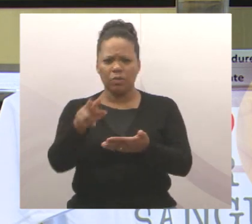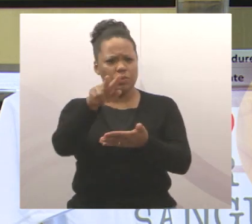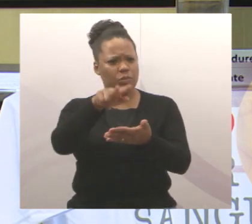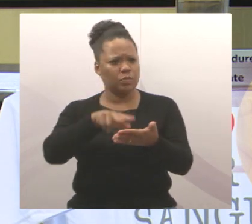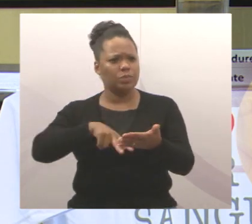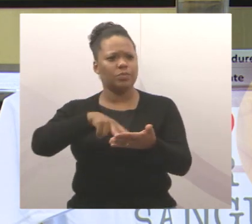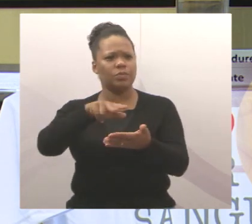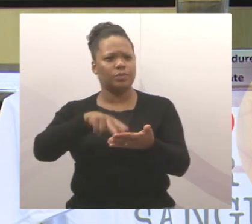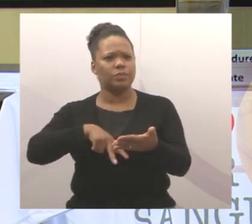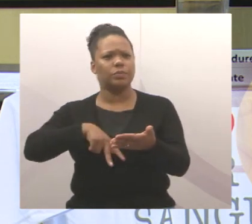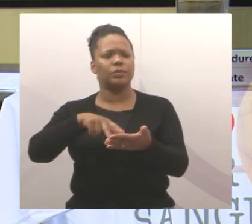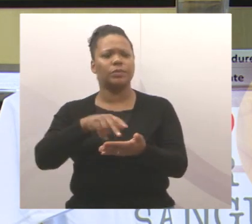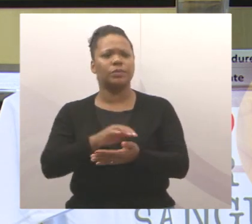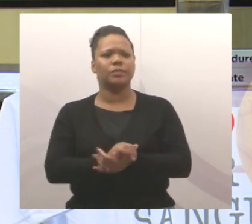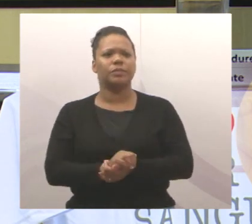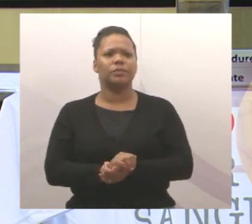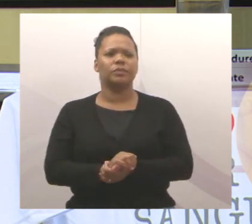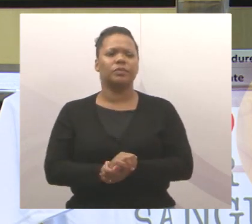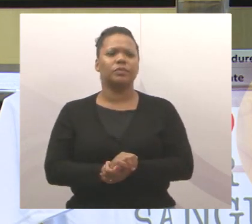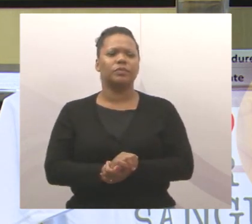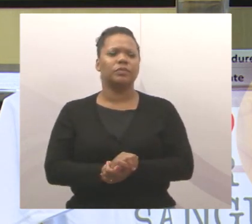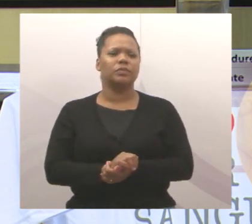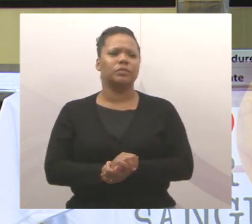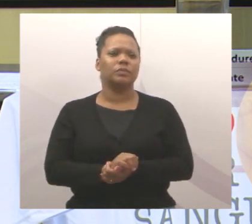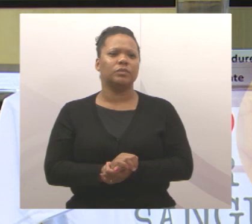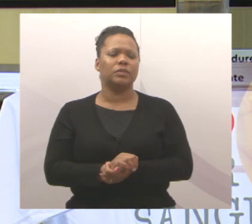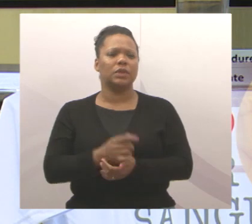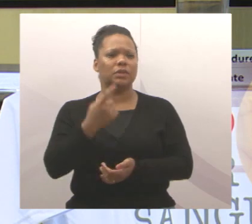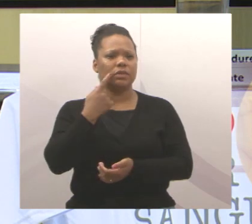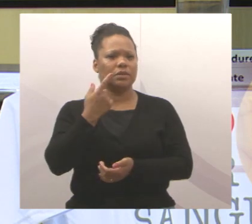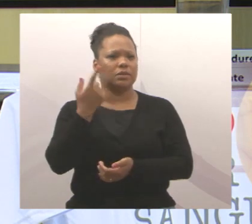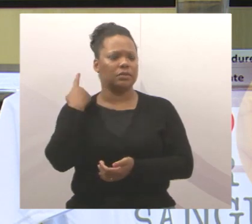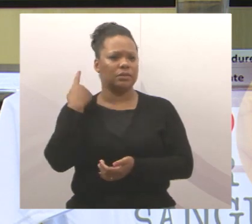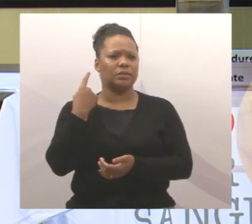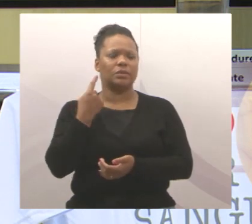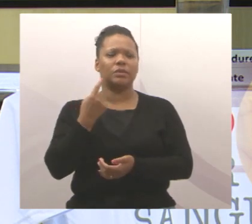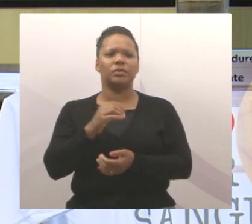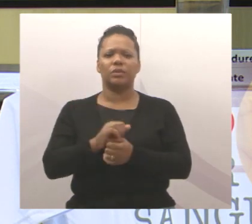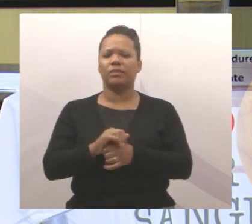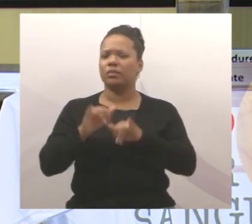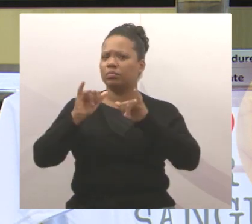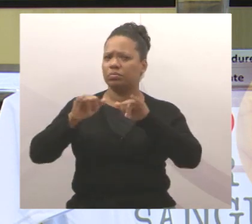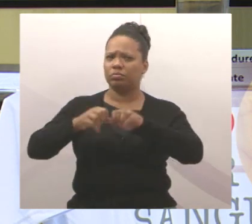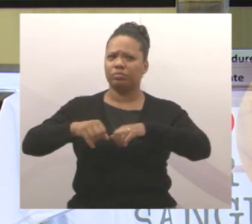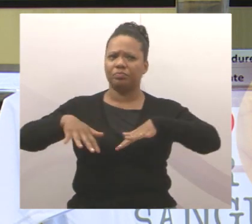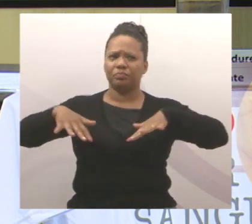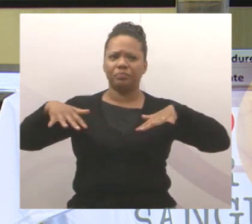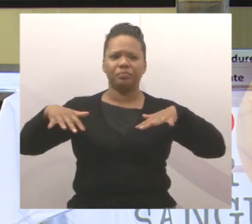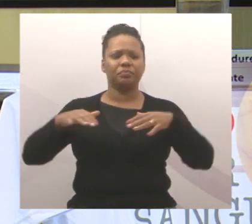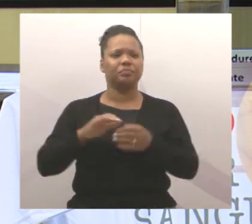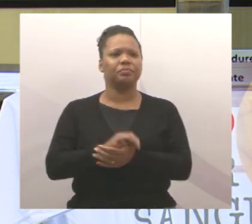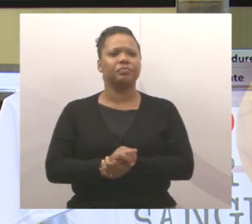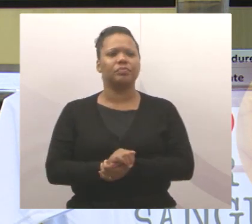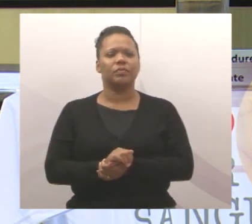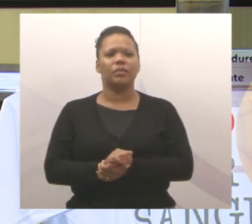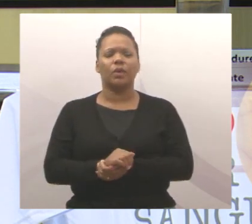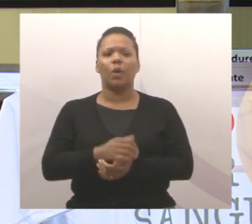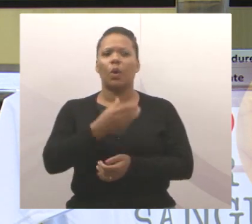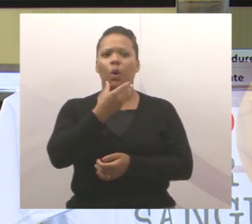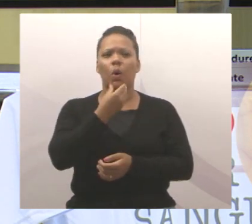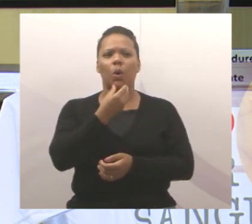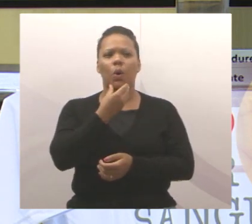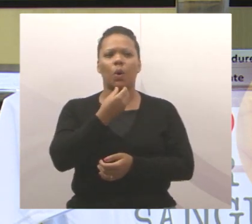tratamento ao ocorrido em caso análogo, recentemente submetido ao plenário desta Casa, concedemos ao